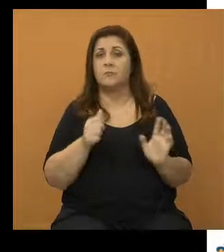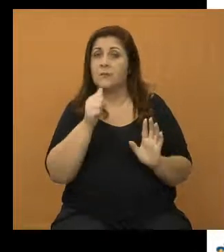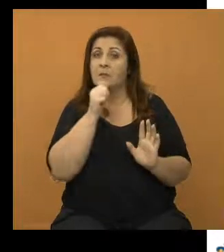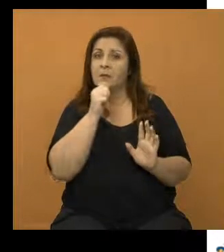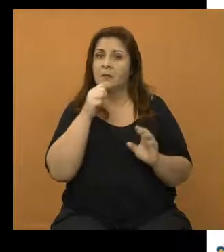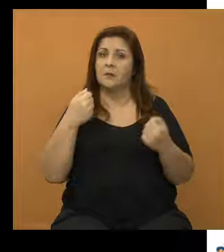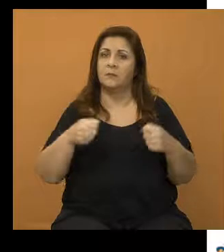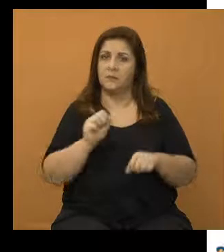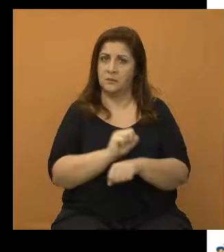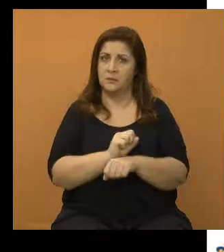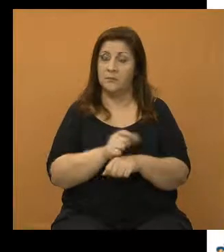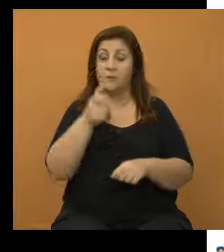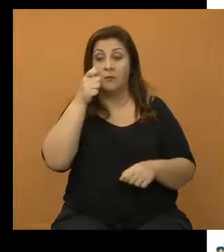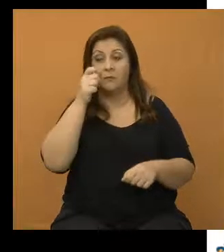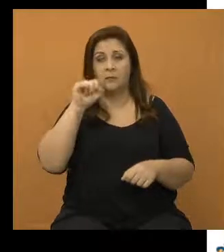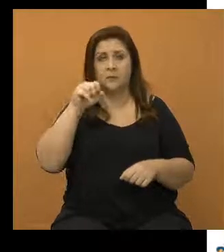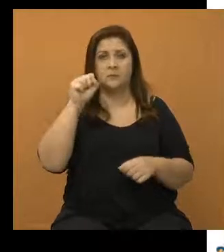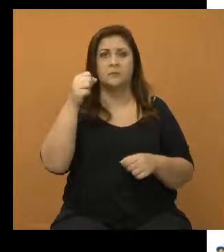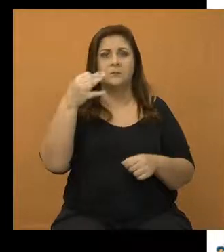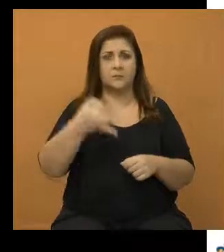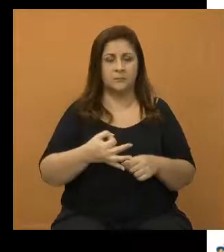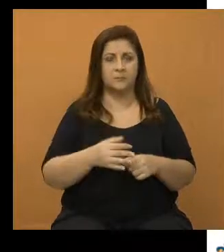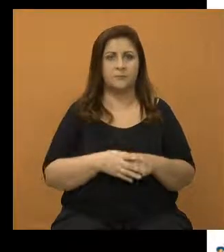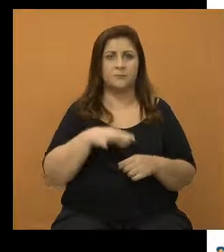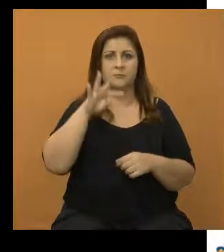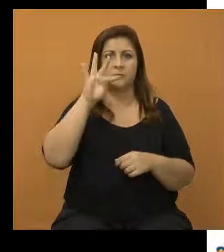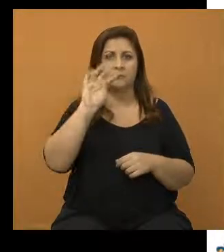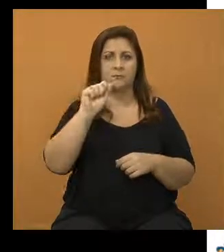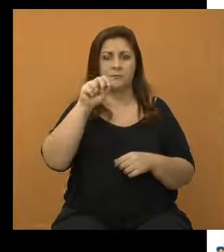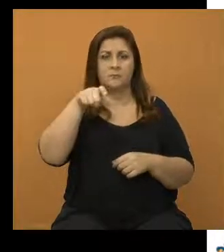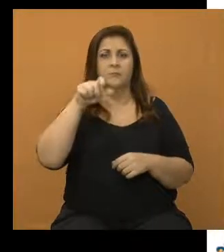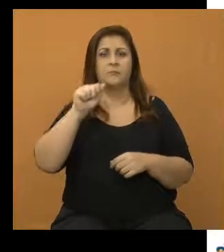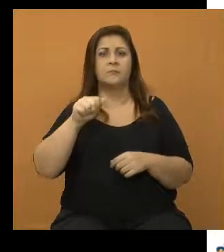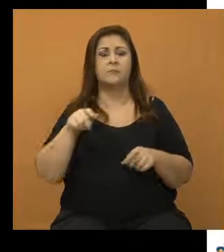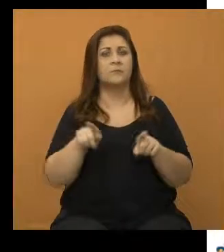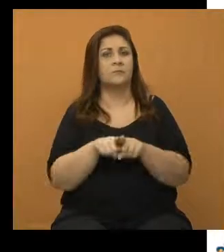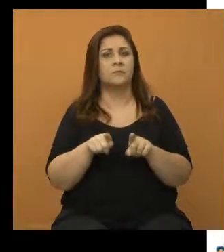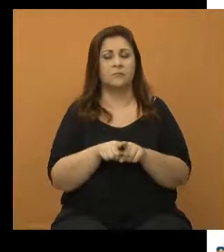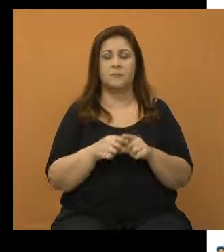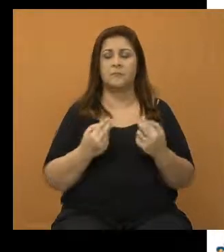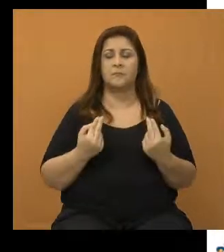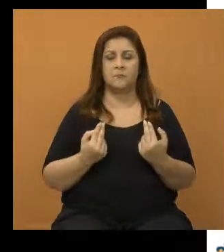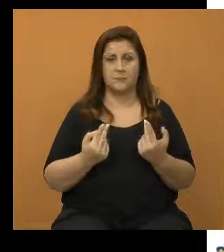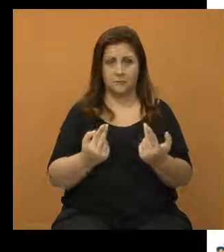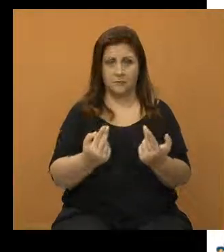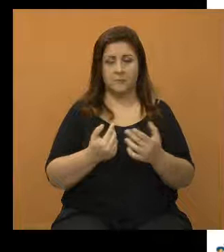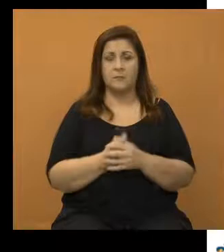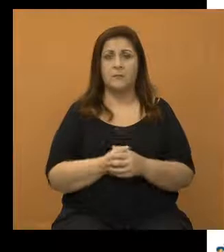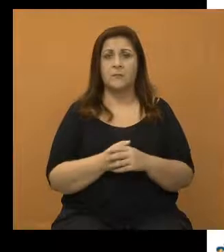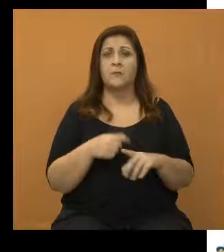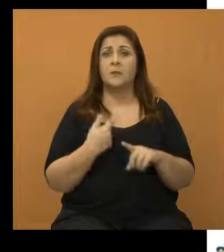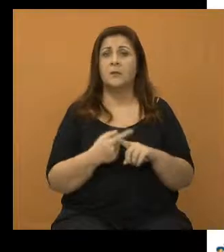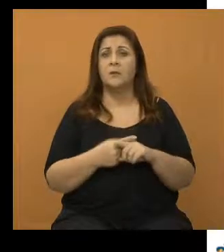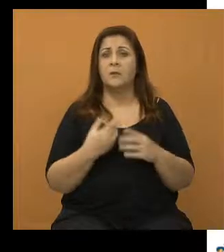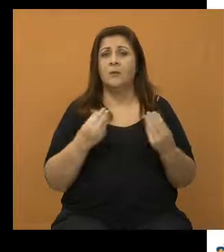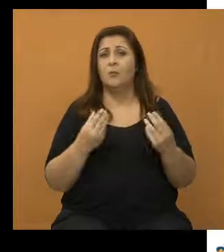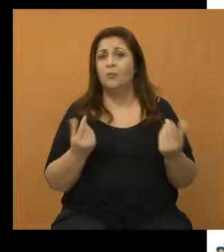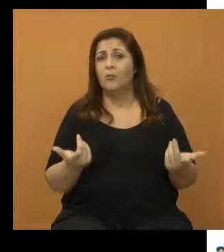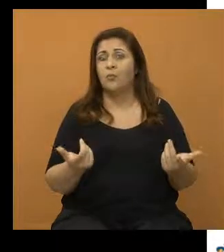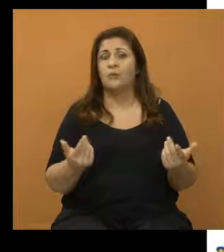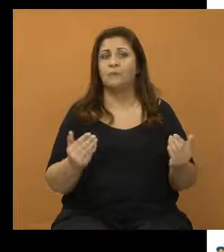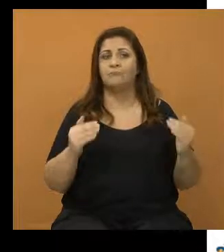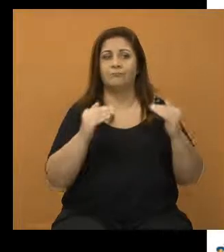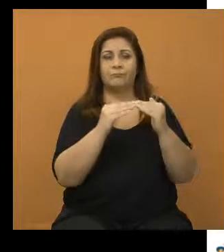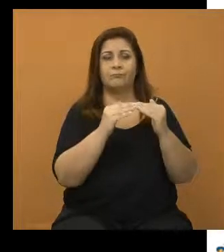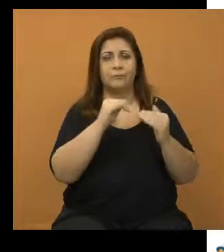confirmar isso. As taxas estão em torno de 5%, as taxas também não tiveram um reajuste grande, porque muitas das taxas também são